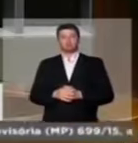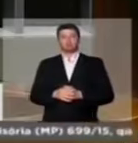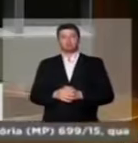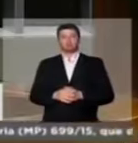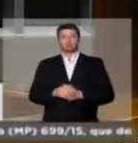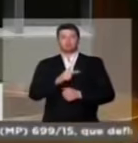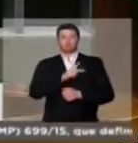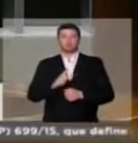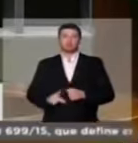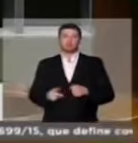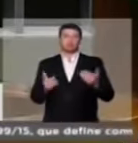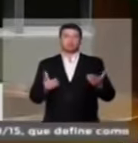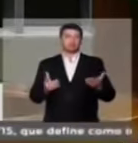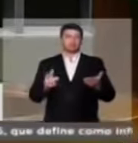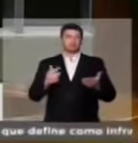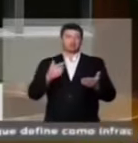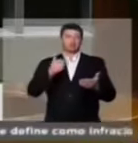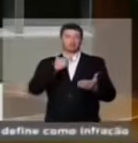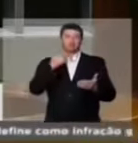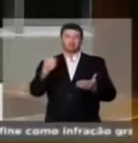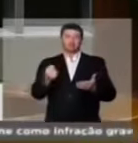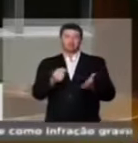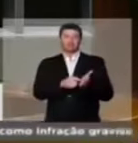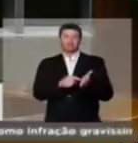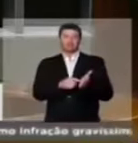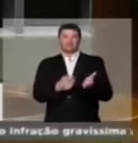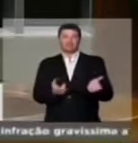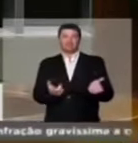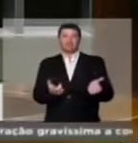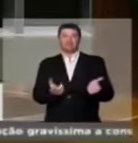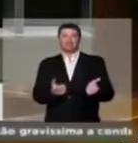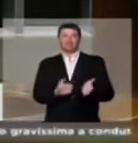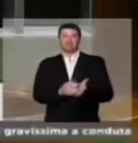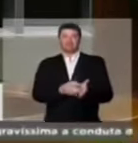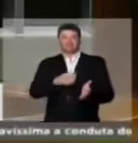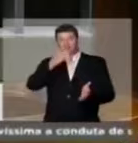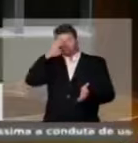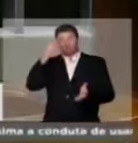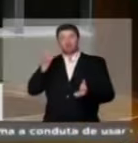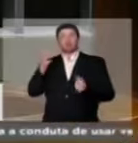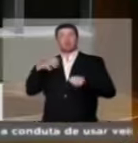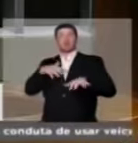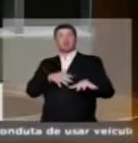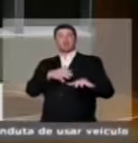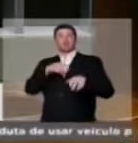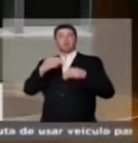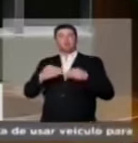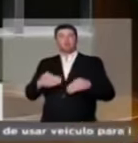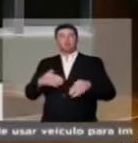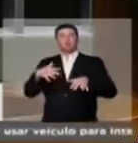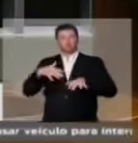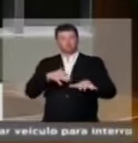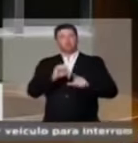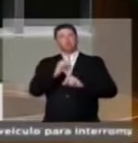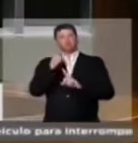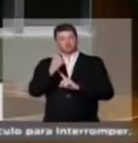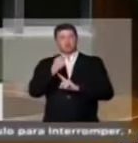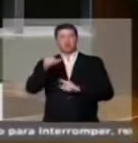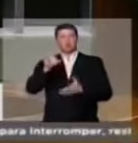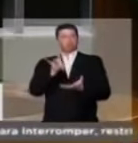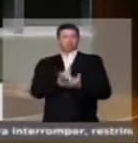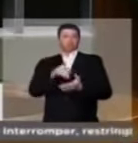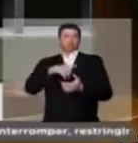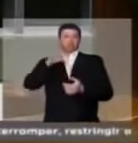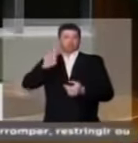não podemos admitir que alguém, a pretexto de presidir um movimento social, que é legítimo,